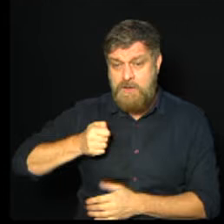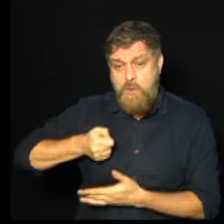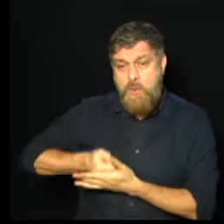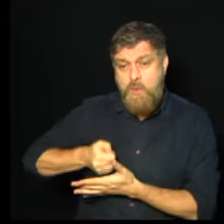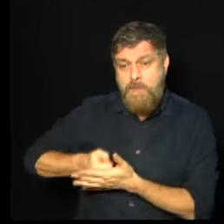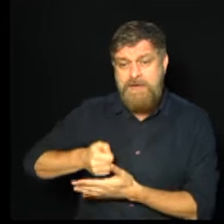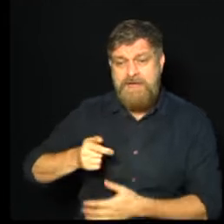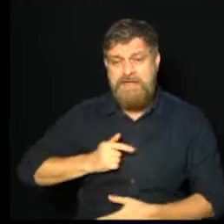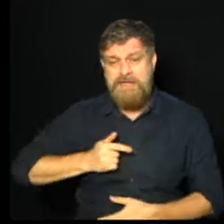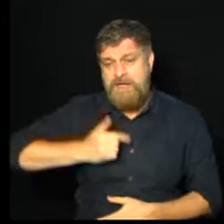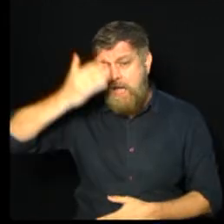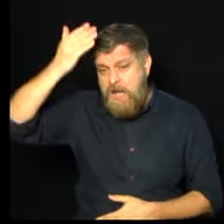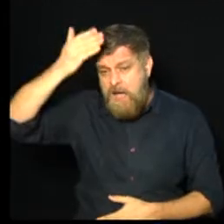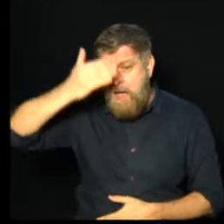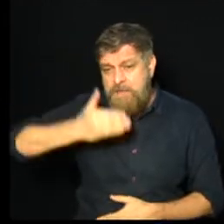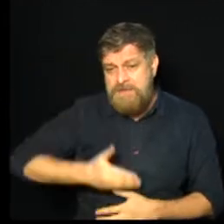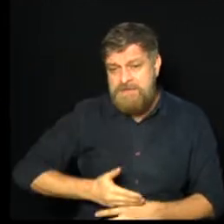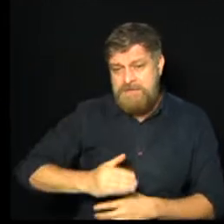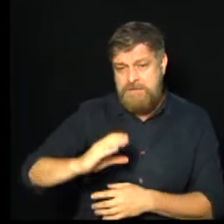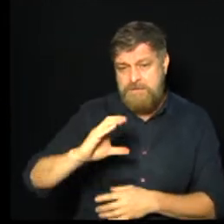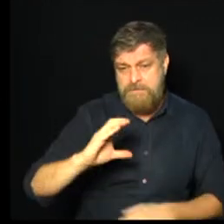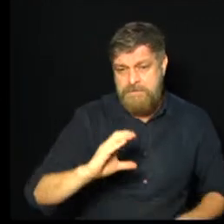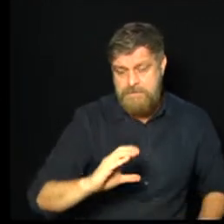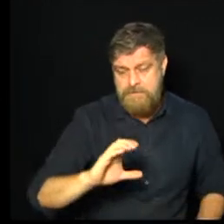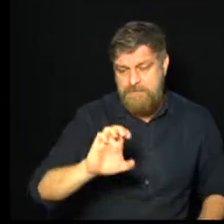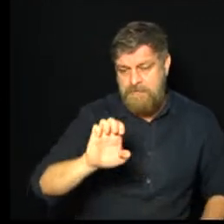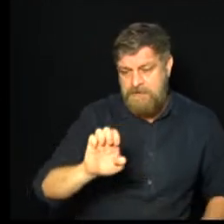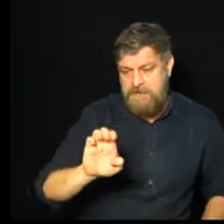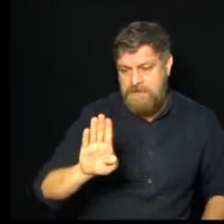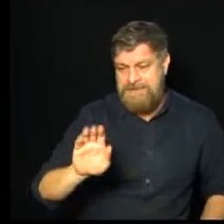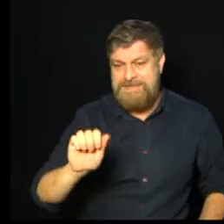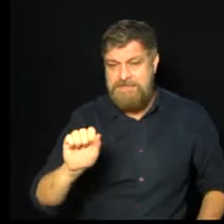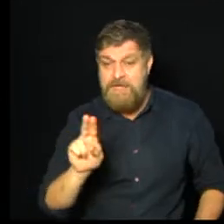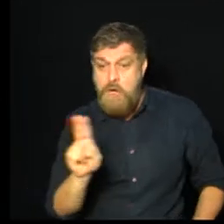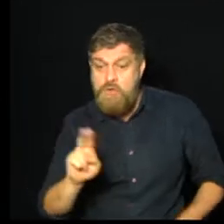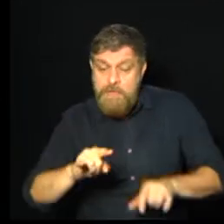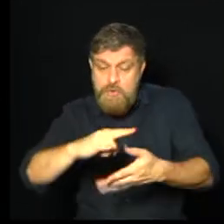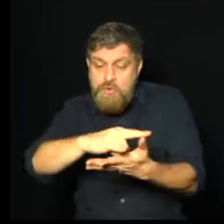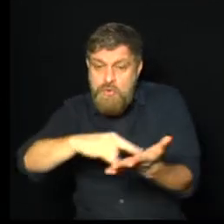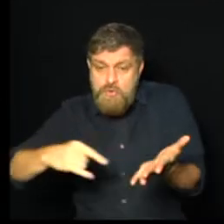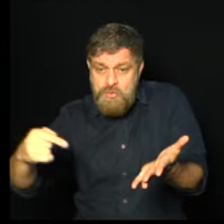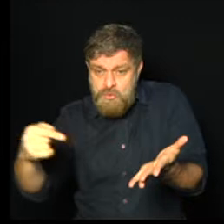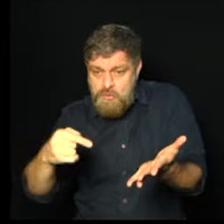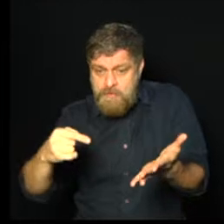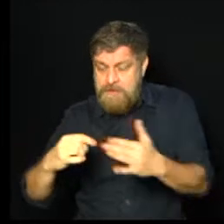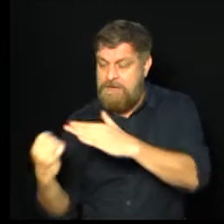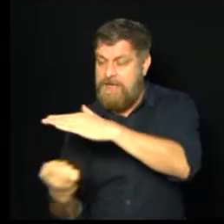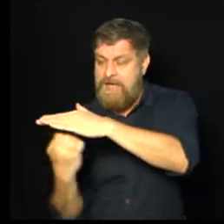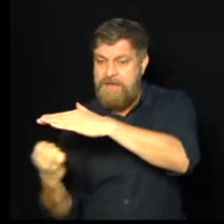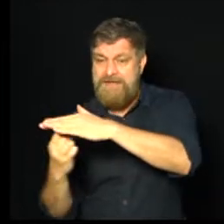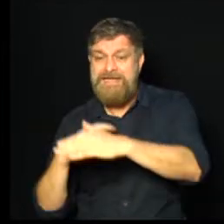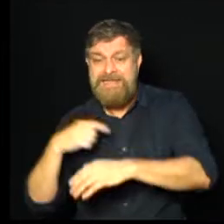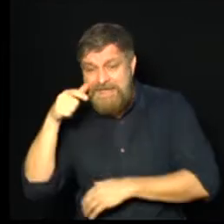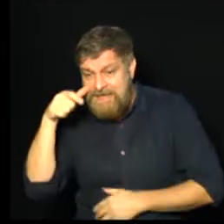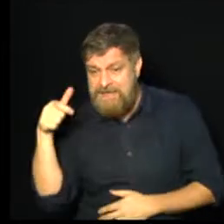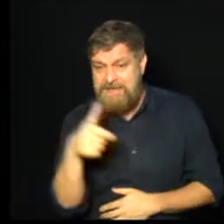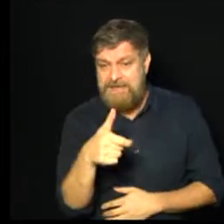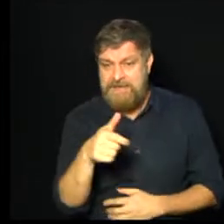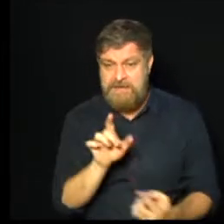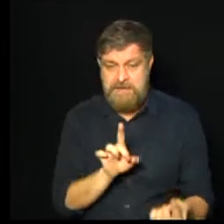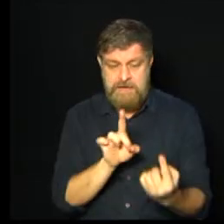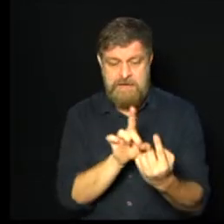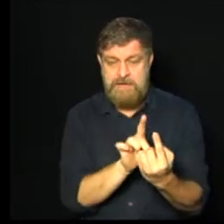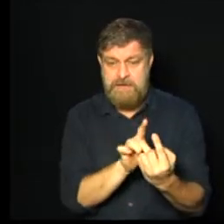da apresentação do SEBAS às instituições interessadas em partir do chamamento, o atendimento ao disposto ao